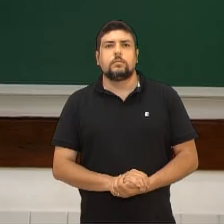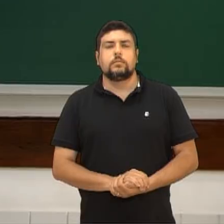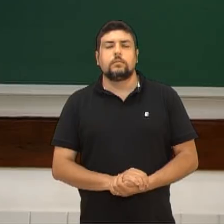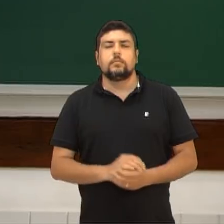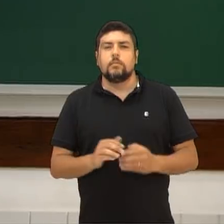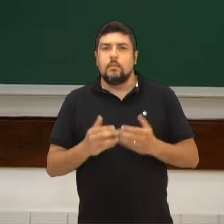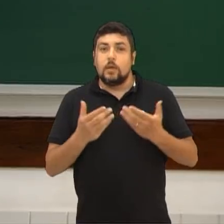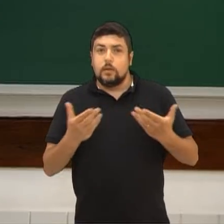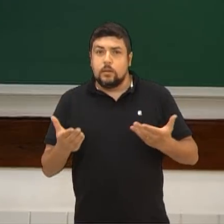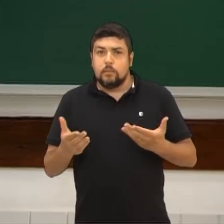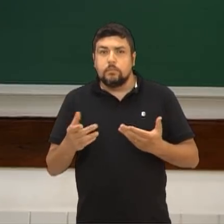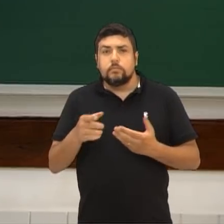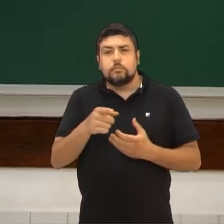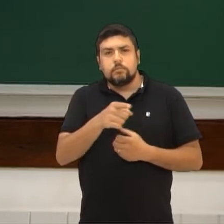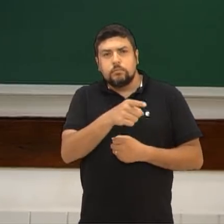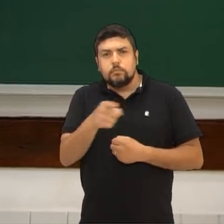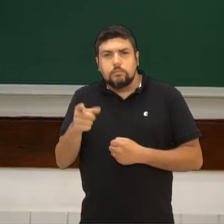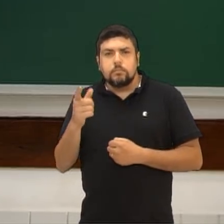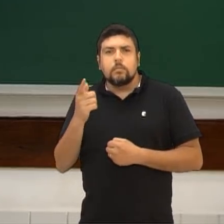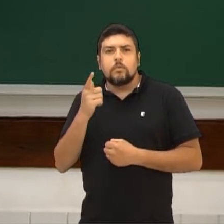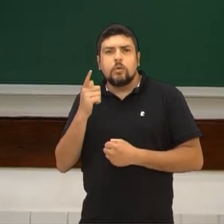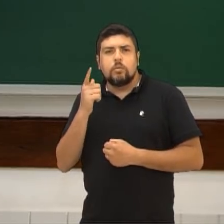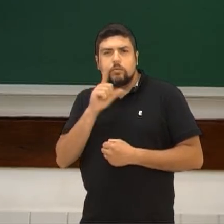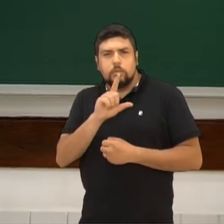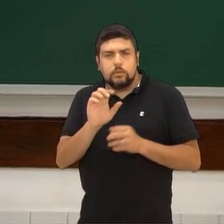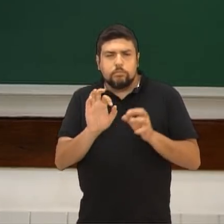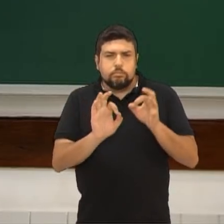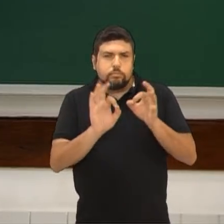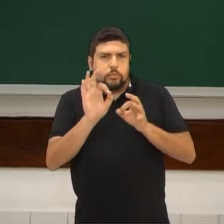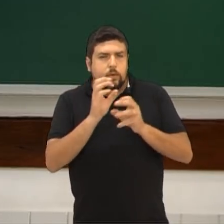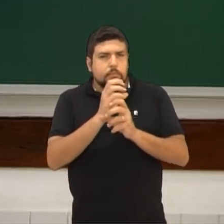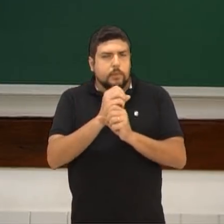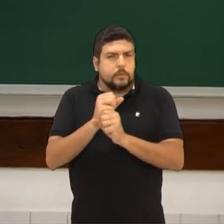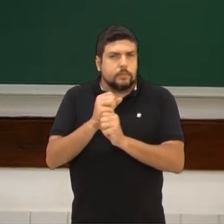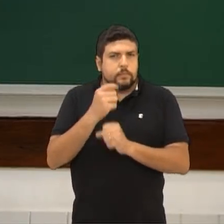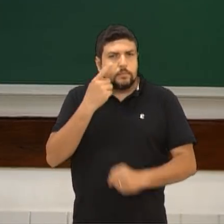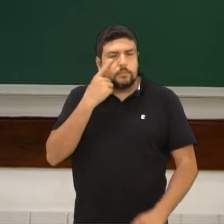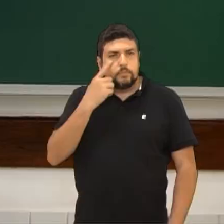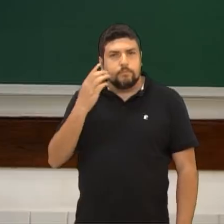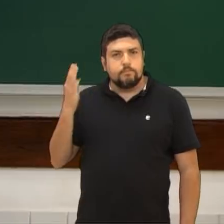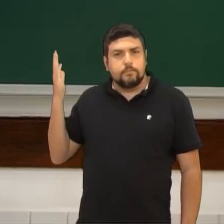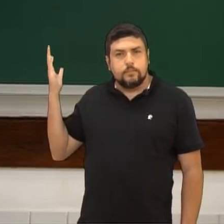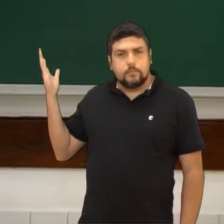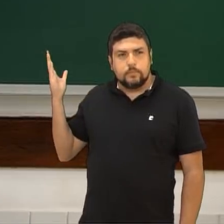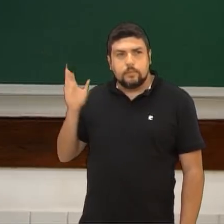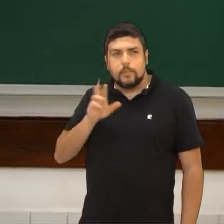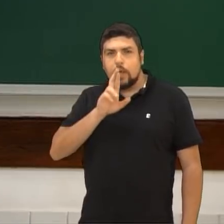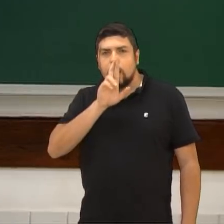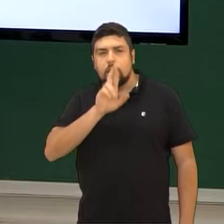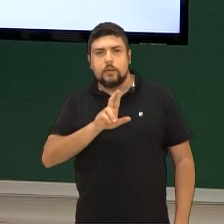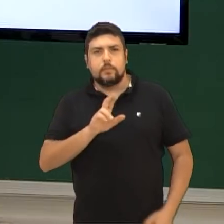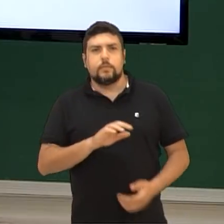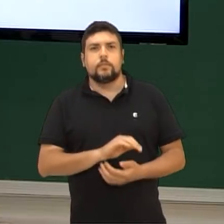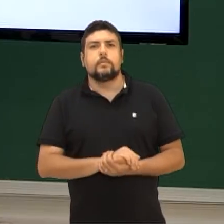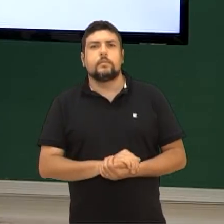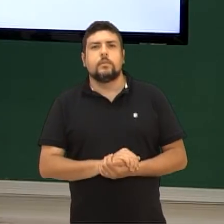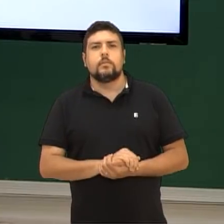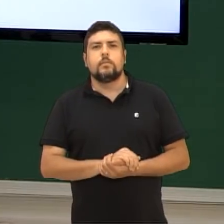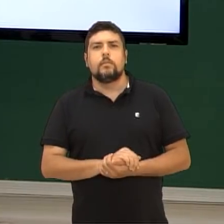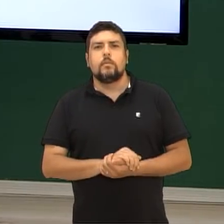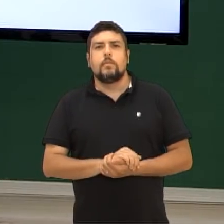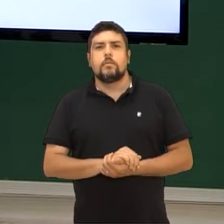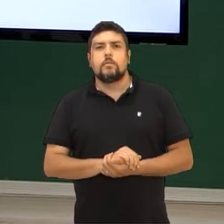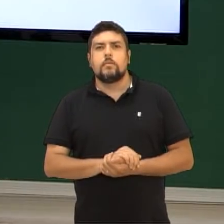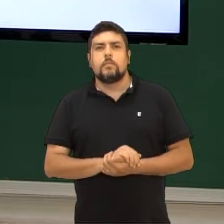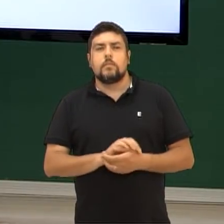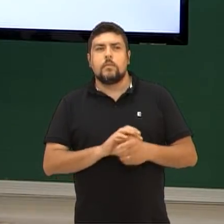Então, alunos, conseguiram identificar o resultado? Vamos verificar aqui no quadro? Veja só, primeiro exercício, o